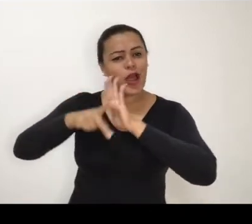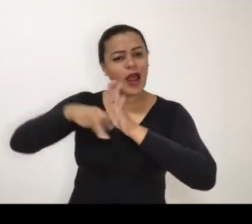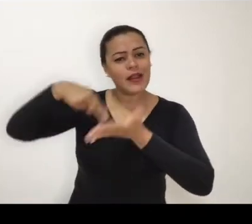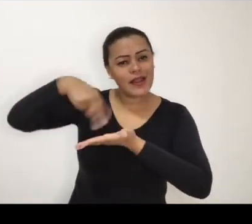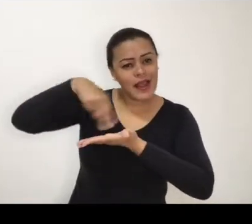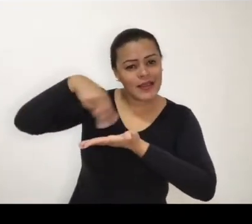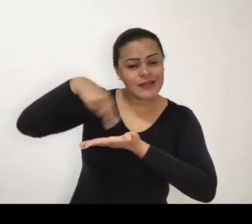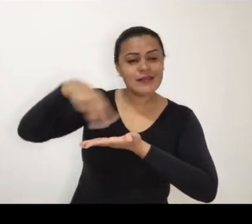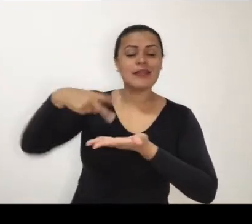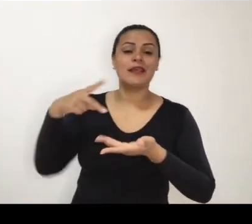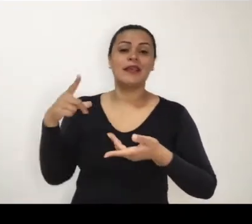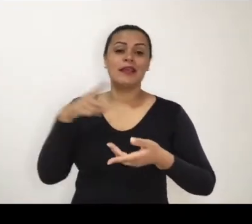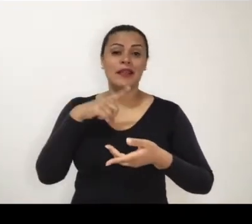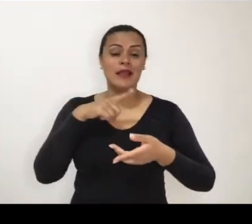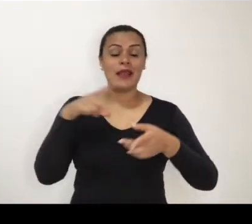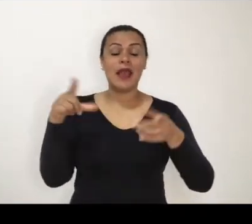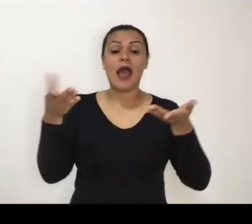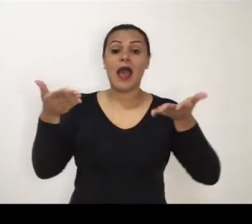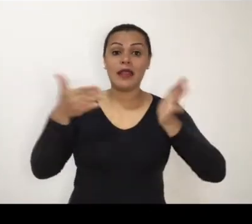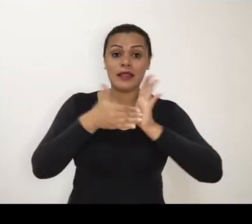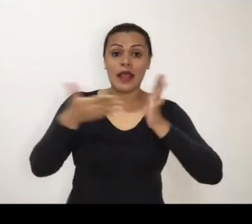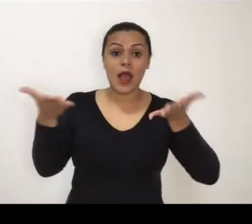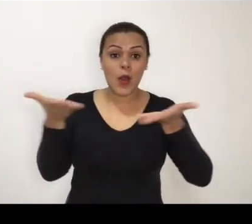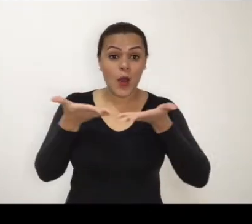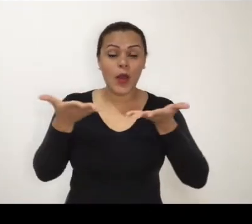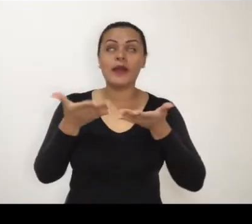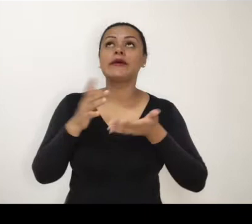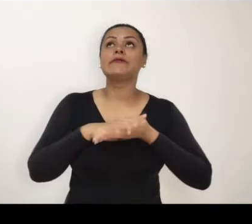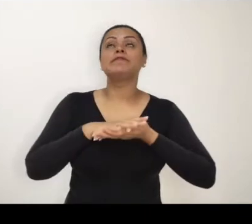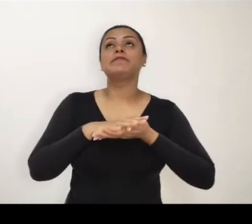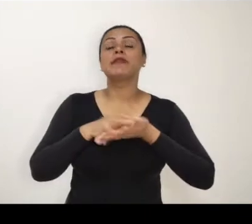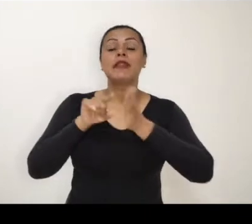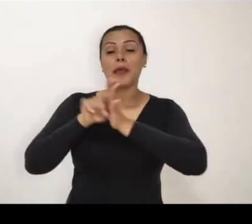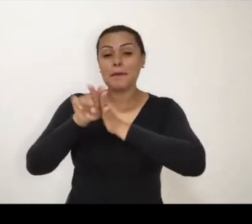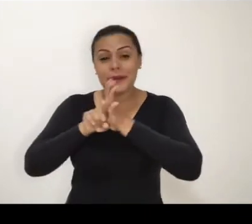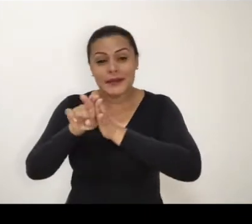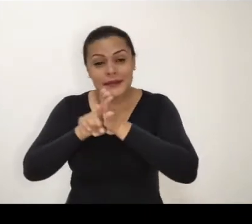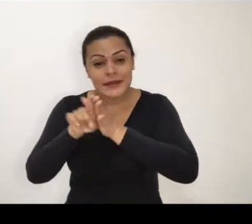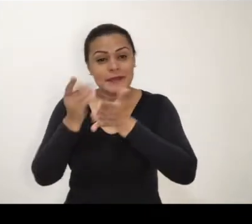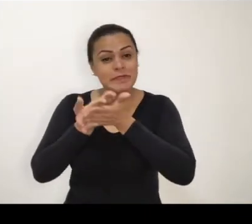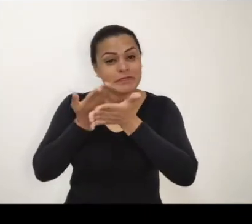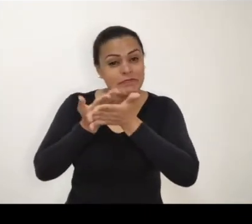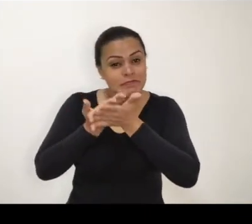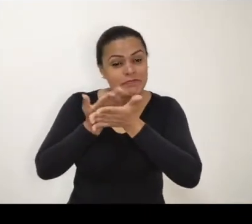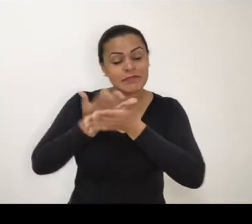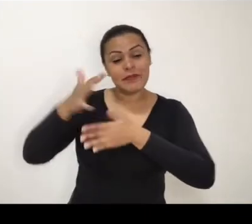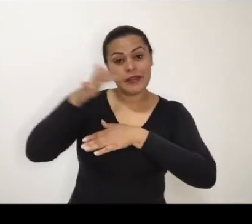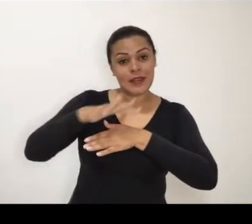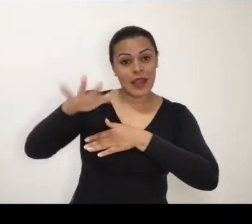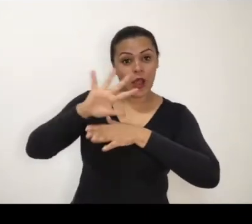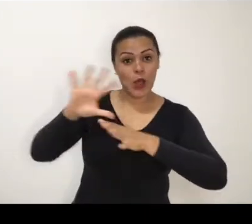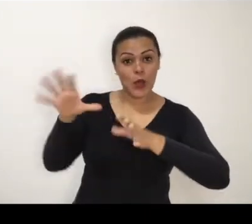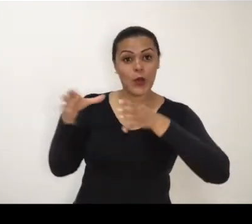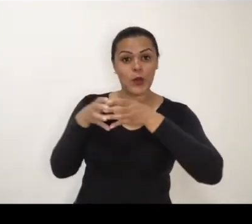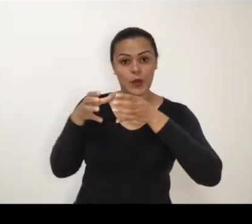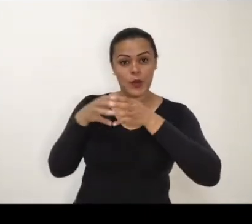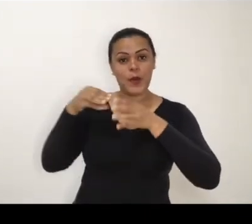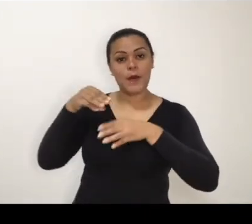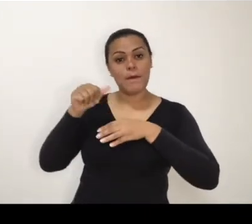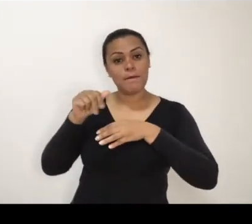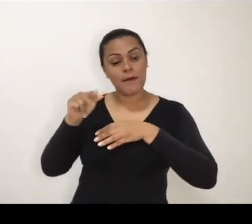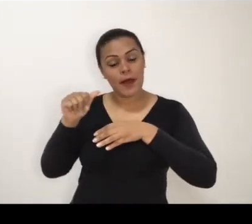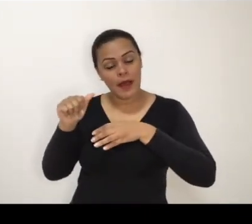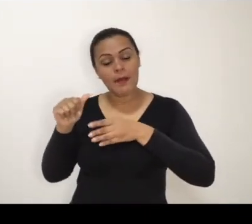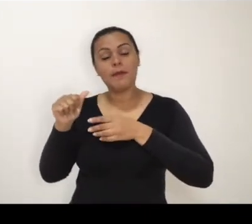dança, e até esse momento inclui, por exemplo, a pesquisa e atividade no coletivo Mapas e